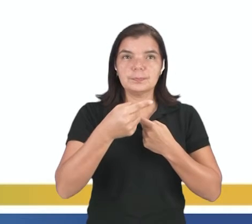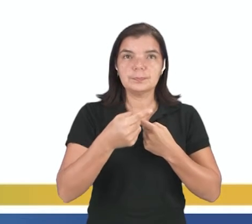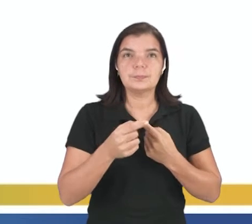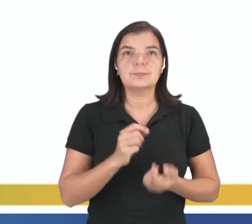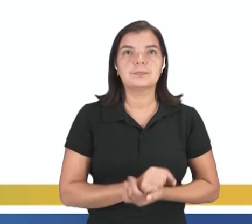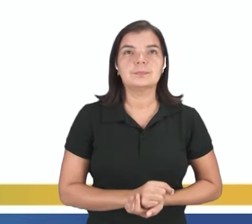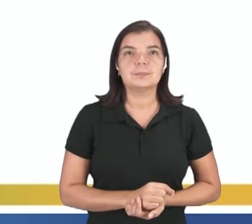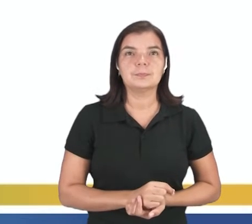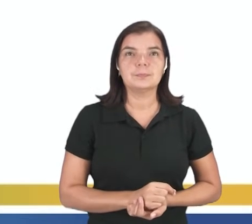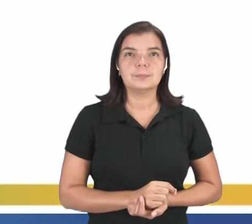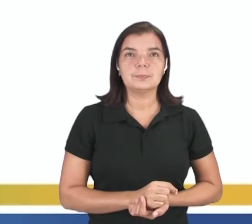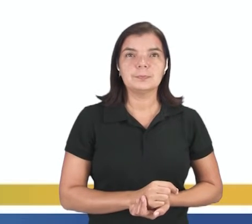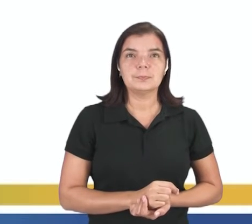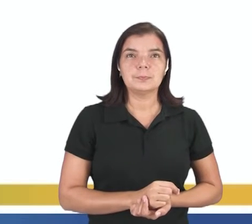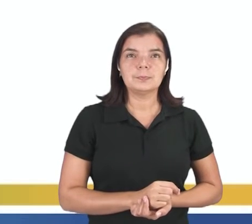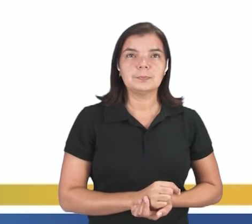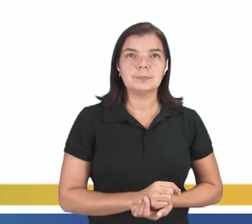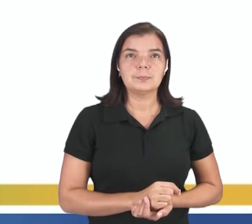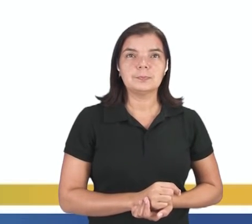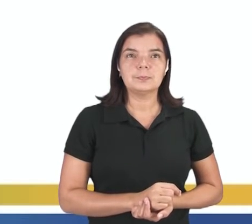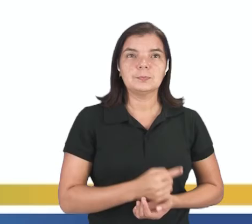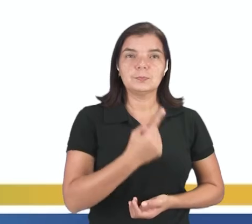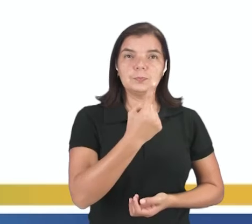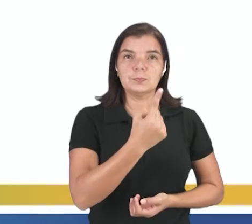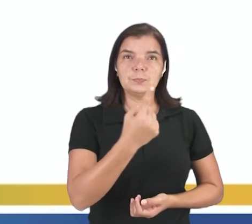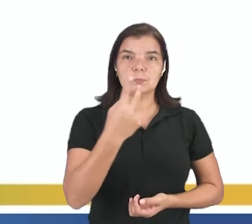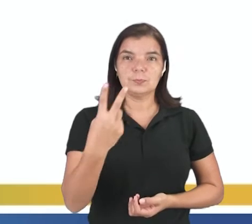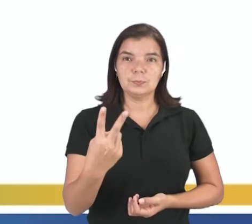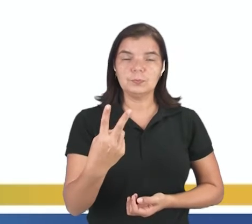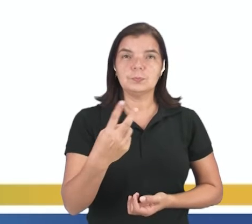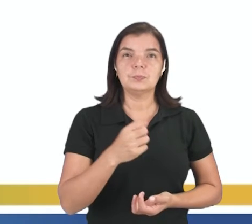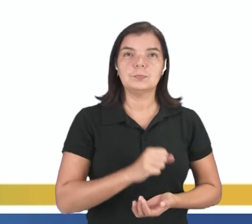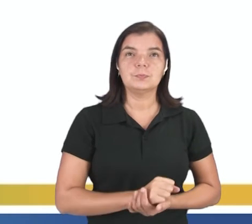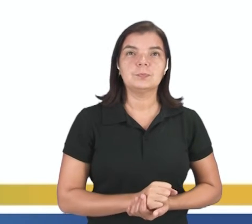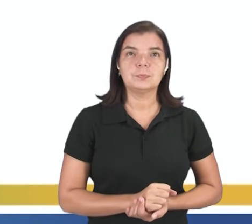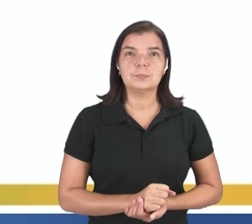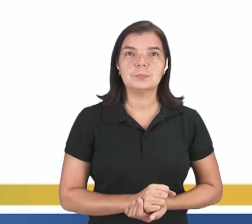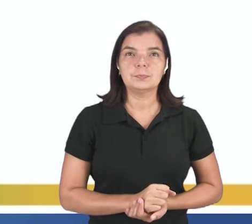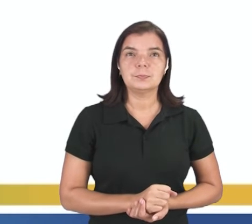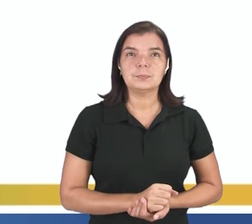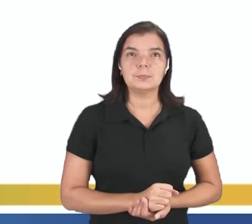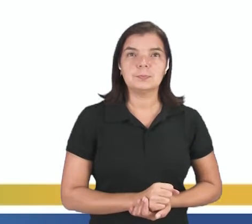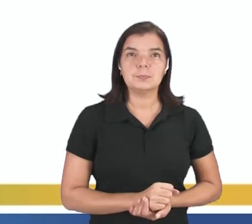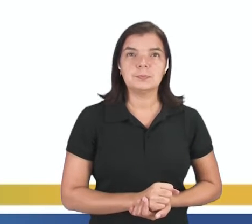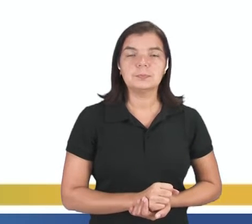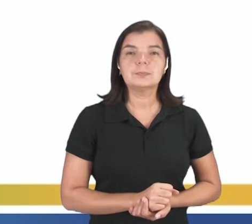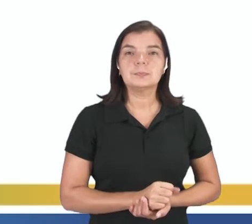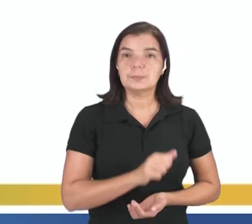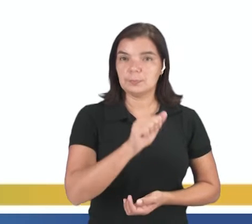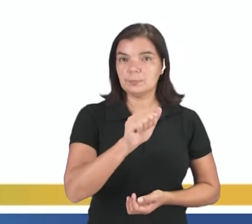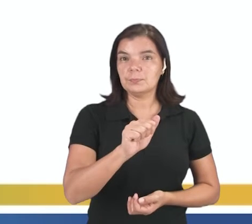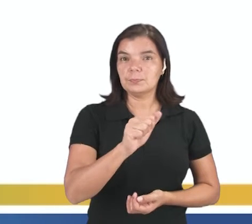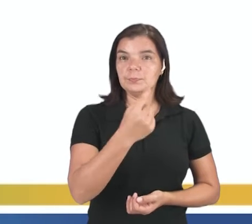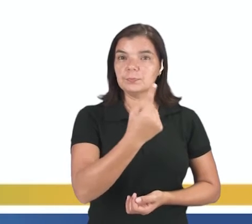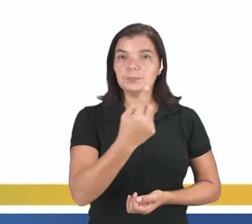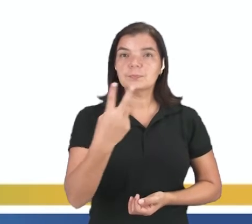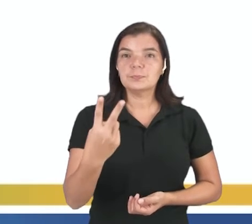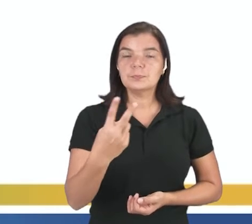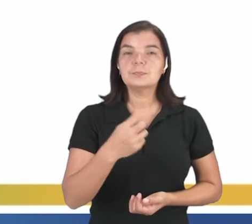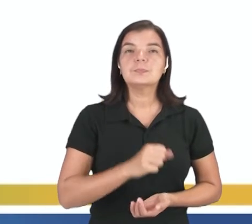coluna. Então, vamos trabalhar esses elementos de A